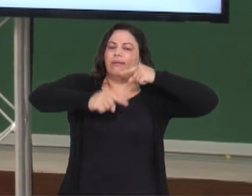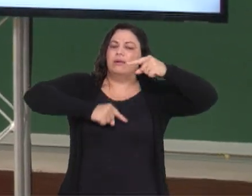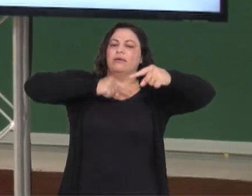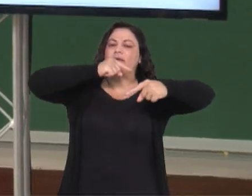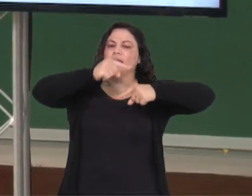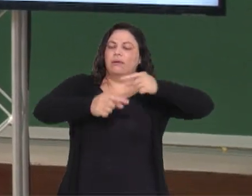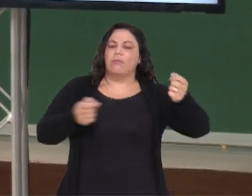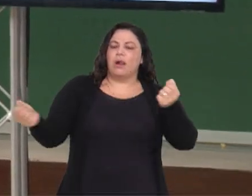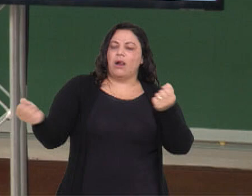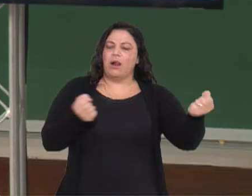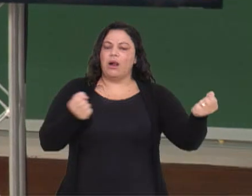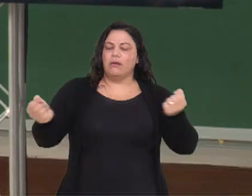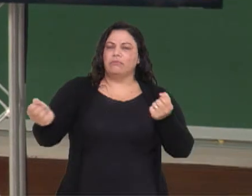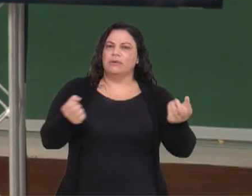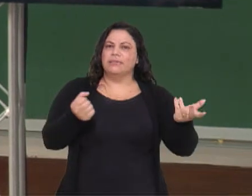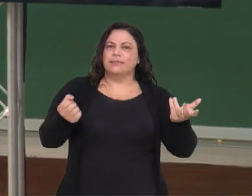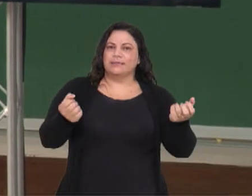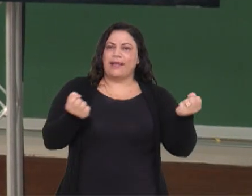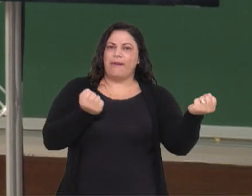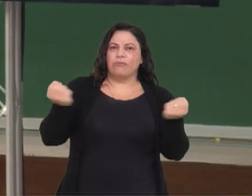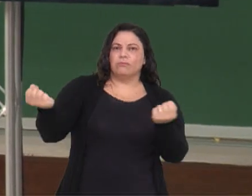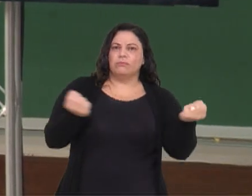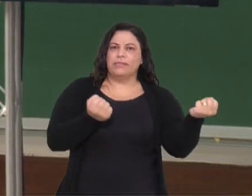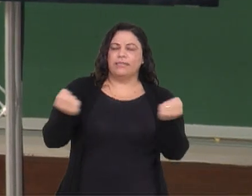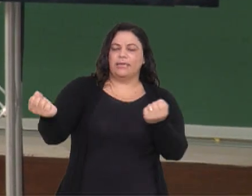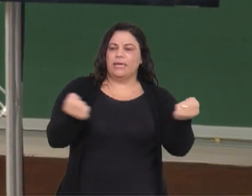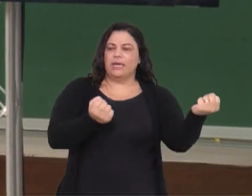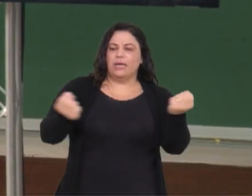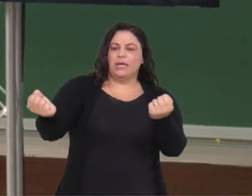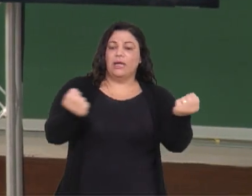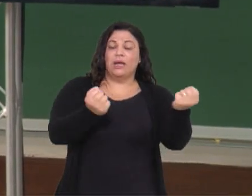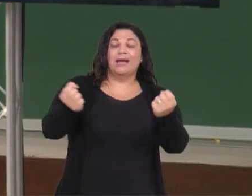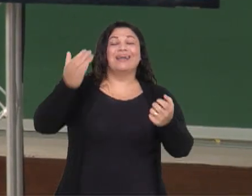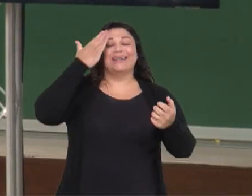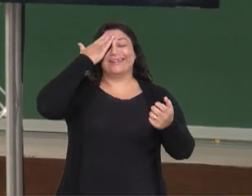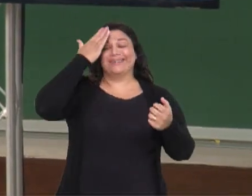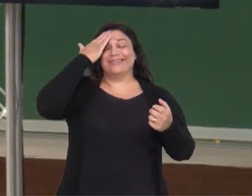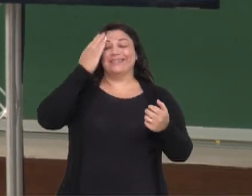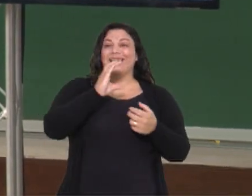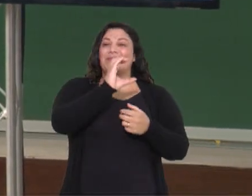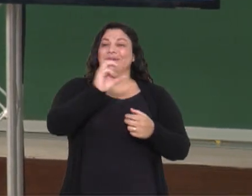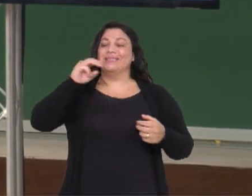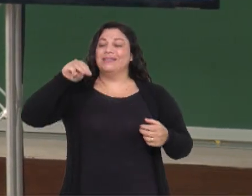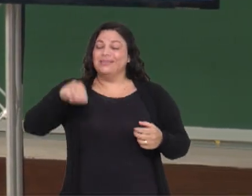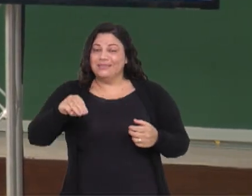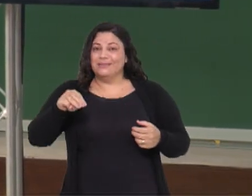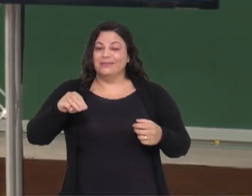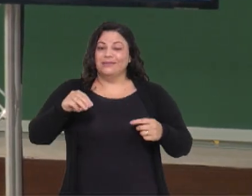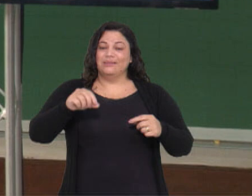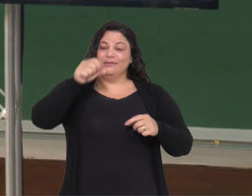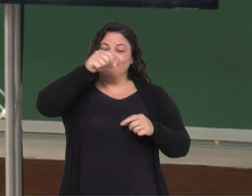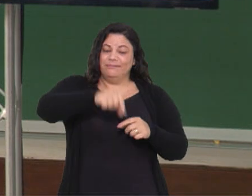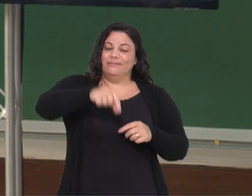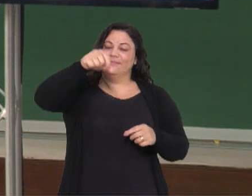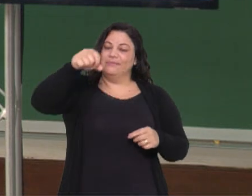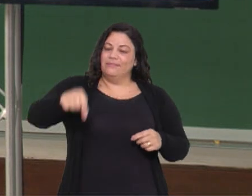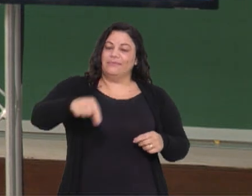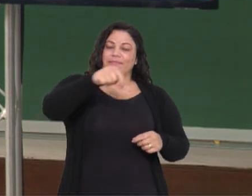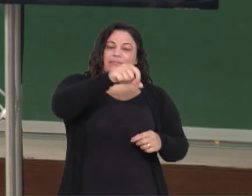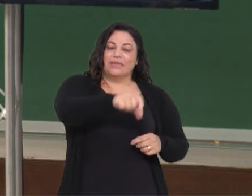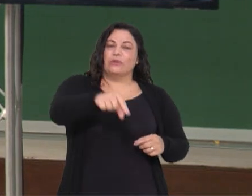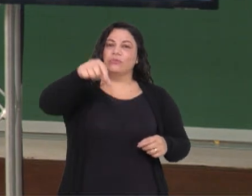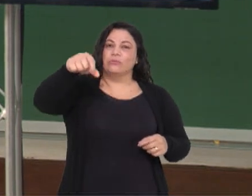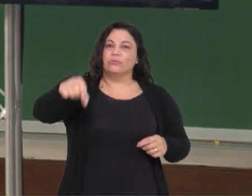uma peneira para soltar. Como ele sabe o comprimento, ele sabe a quantos centímetros ele tem que soltar uma semente da outra, portanto, os